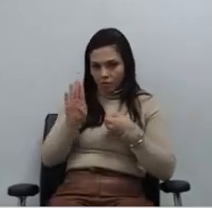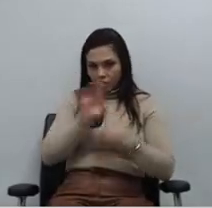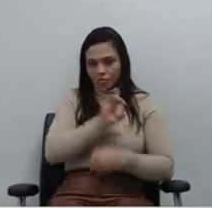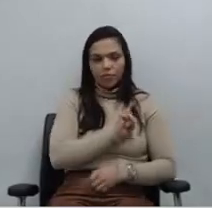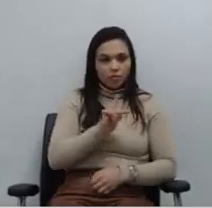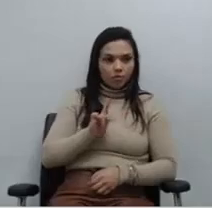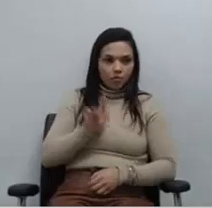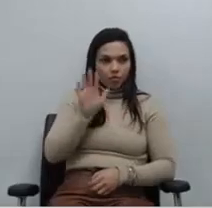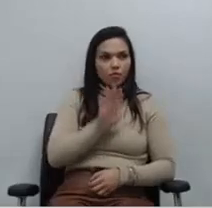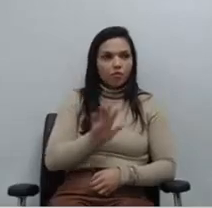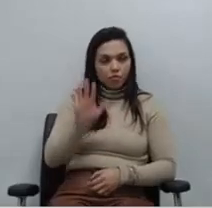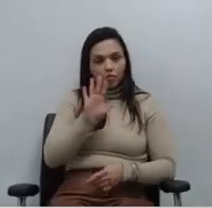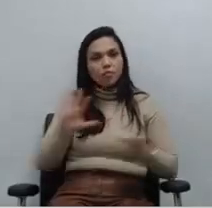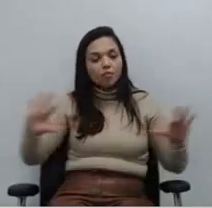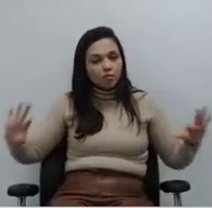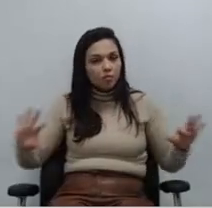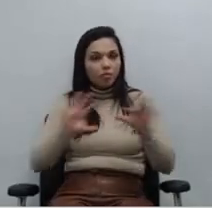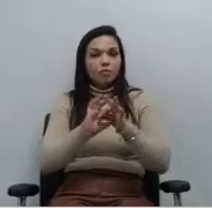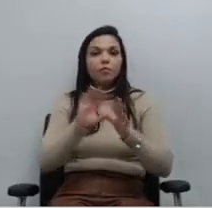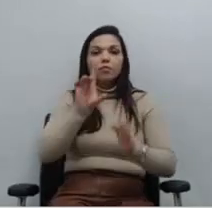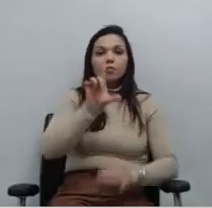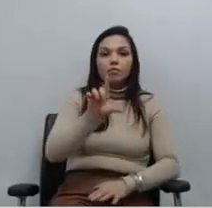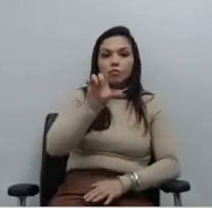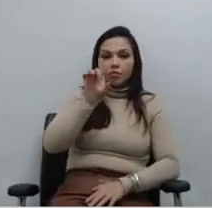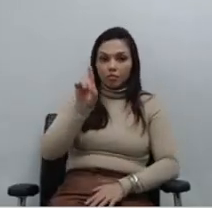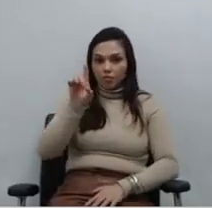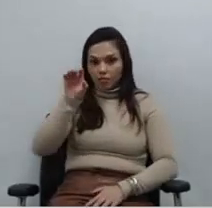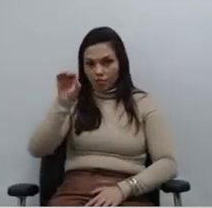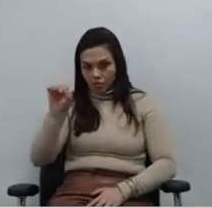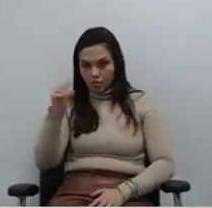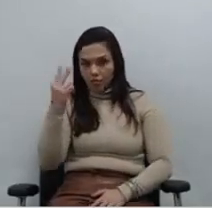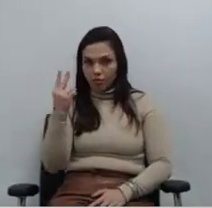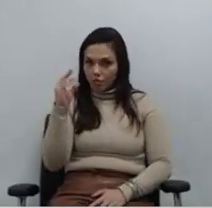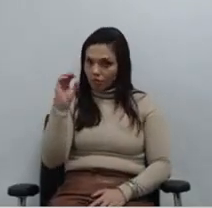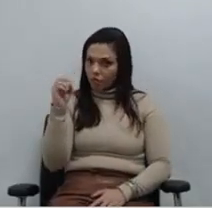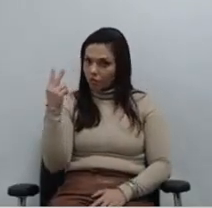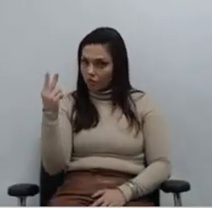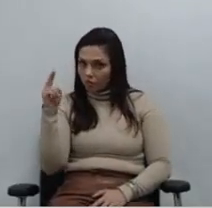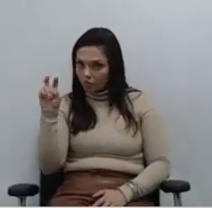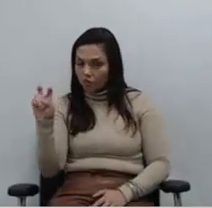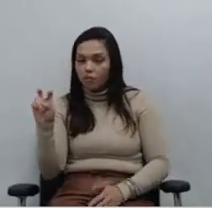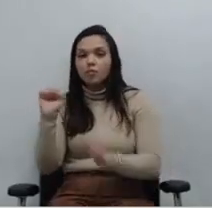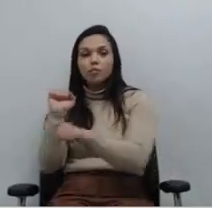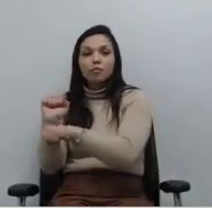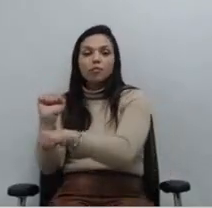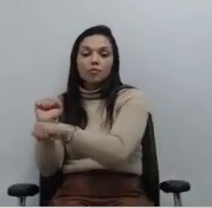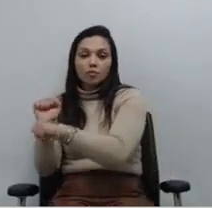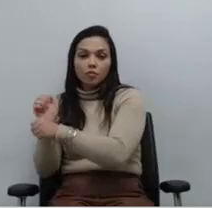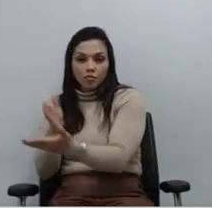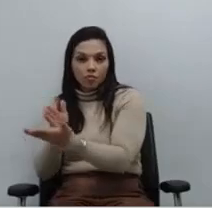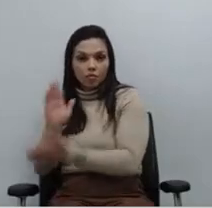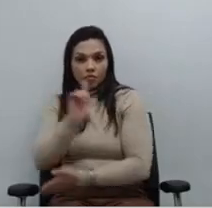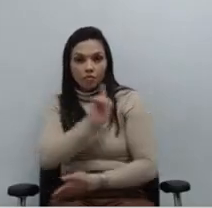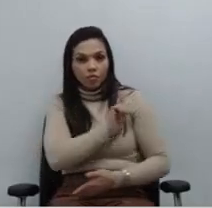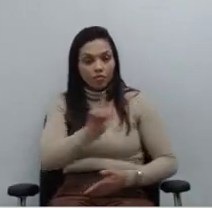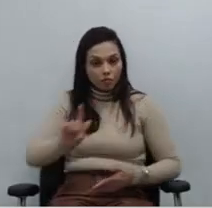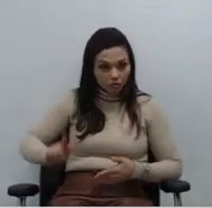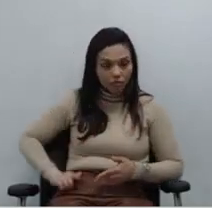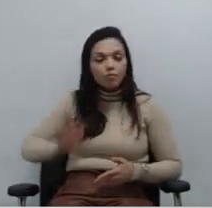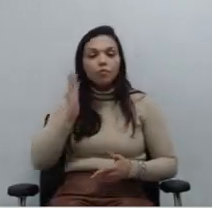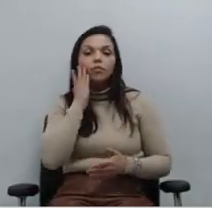Subdefensoria Pública está em conformidade com a LDO 2025, que aguarda a sanção do governador, assim como dentro dos limites de sua